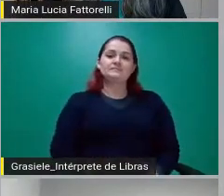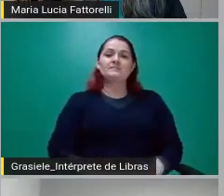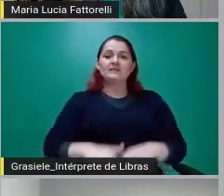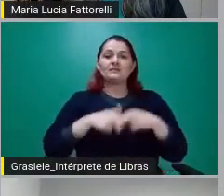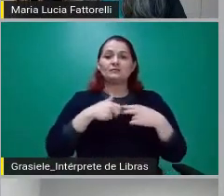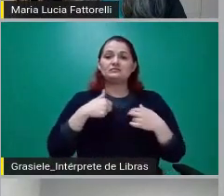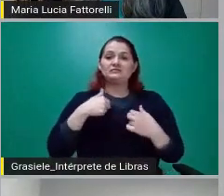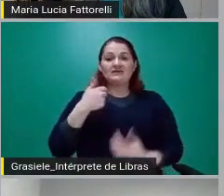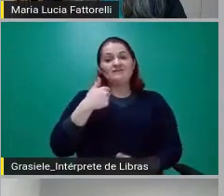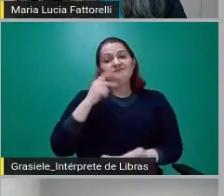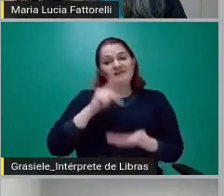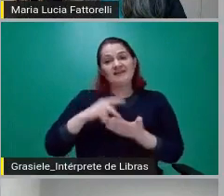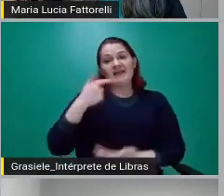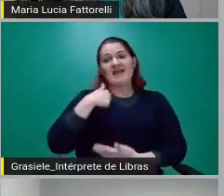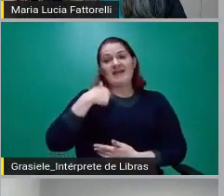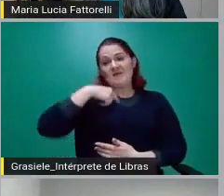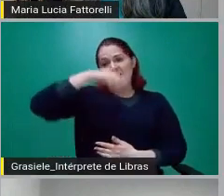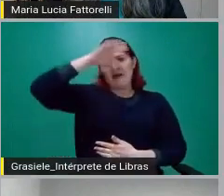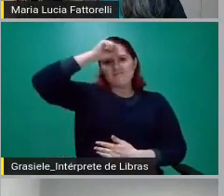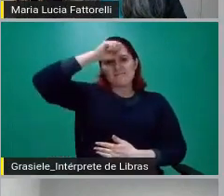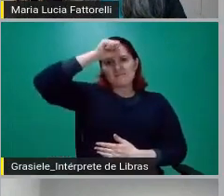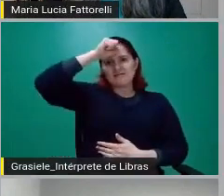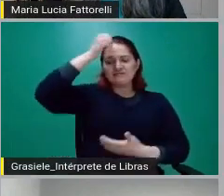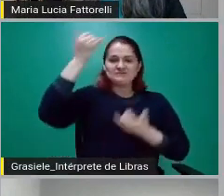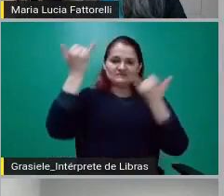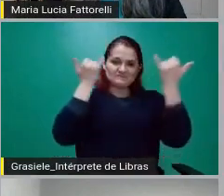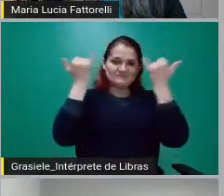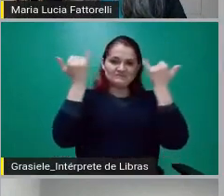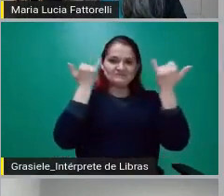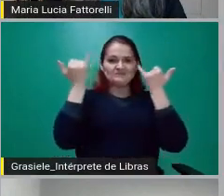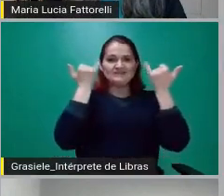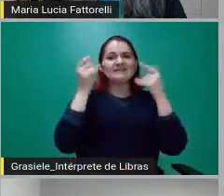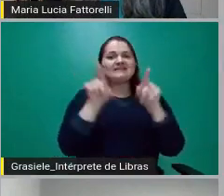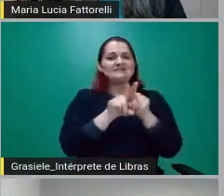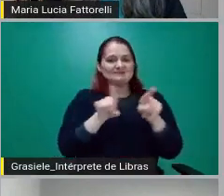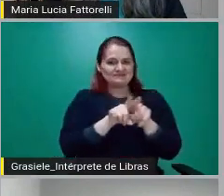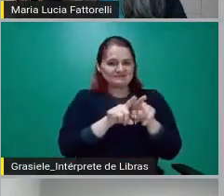aprendiz disso tudo, eu vou aqui